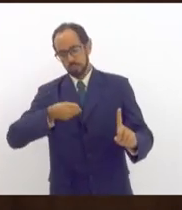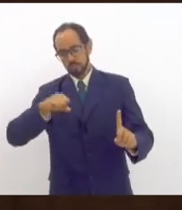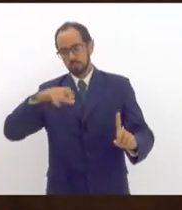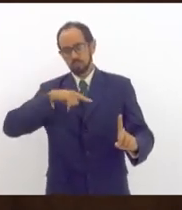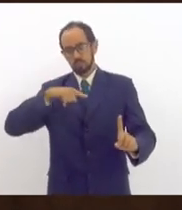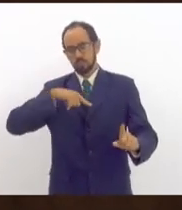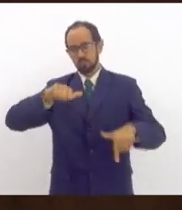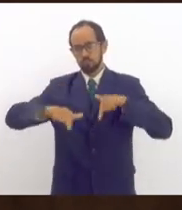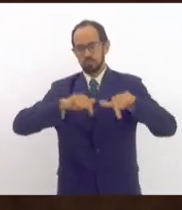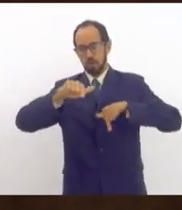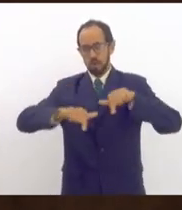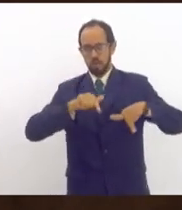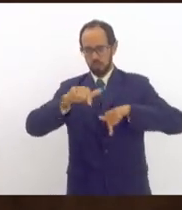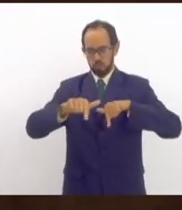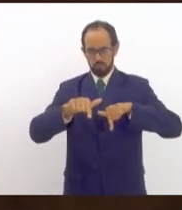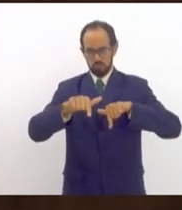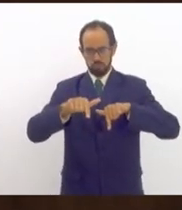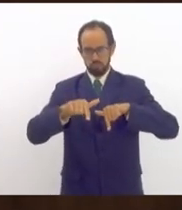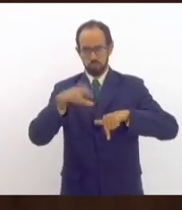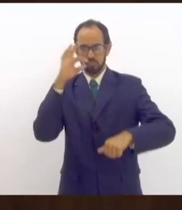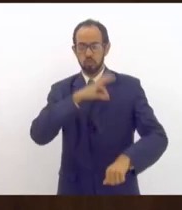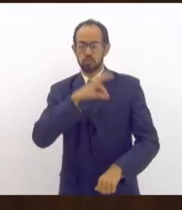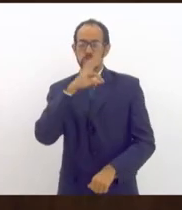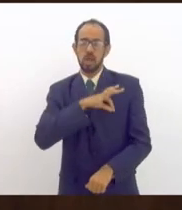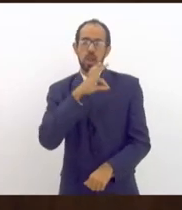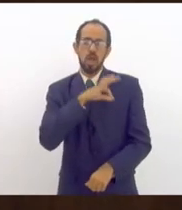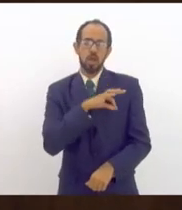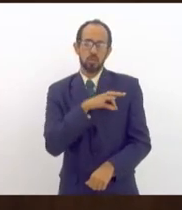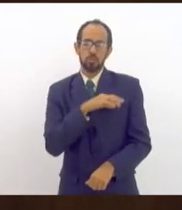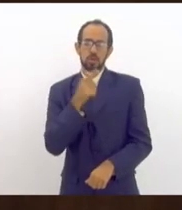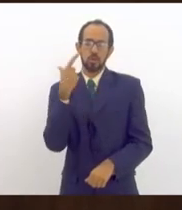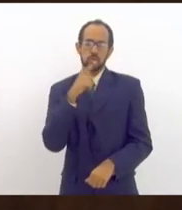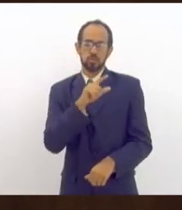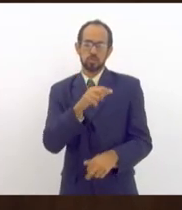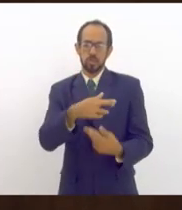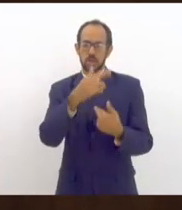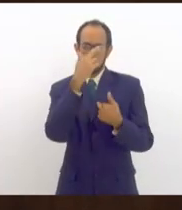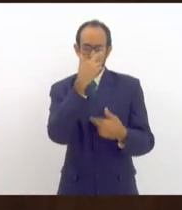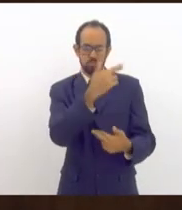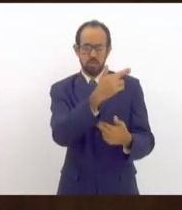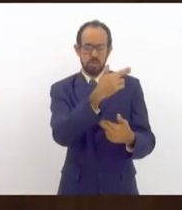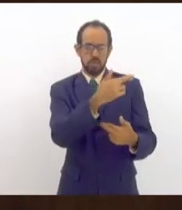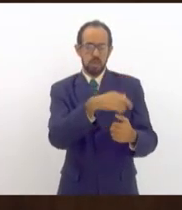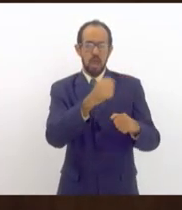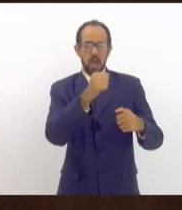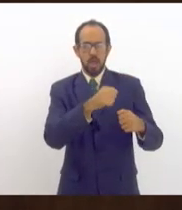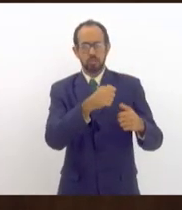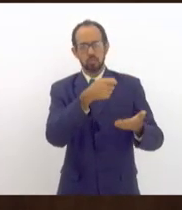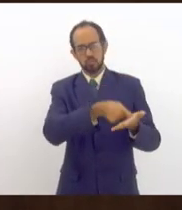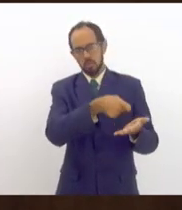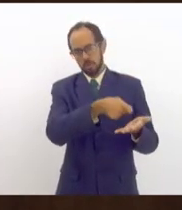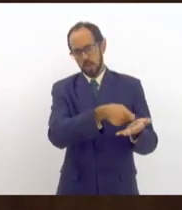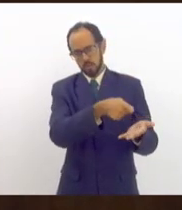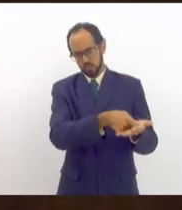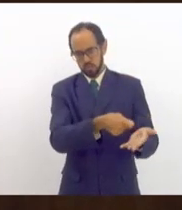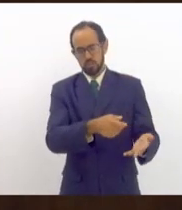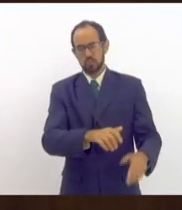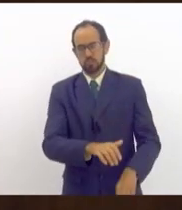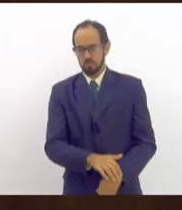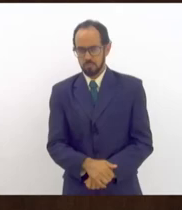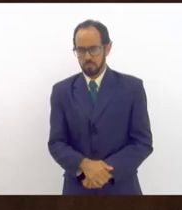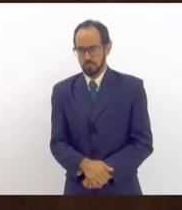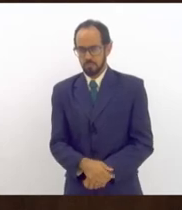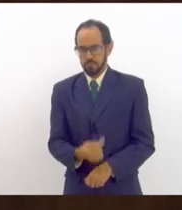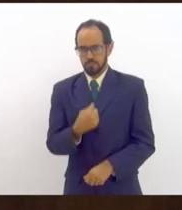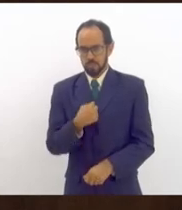onde ele tem o salário para poder cumprir com suas necessidades nós eu